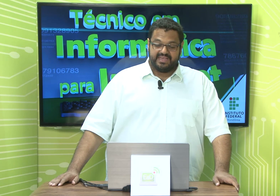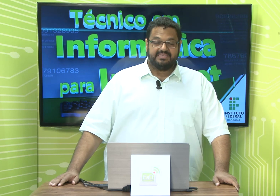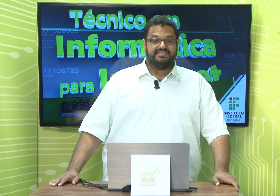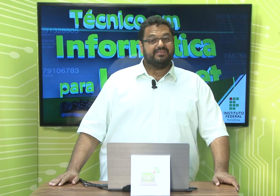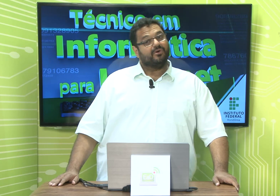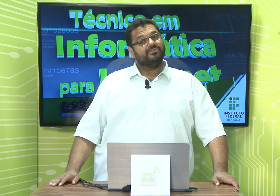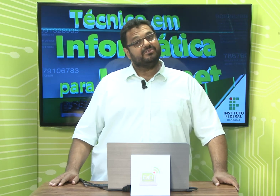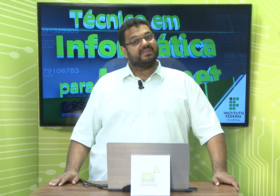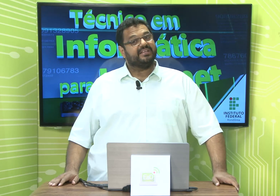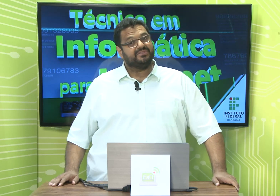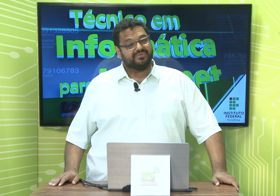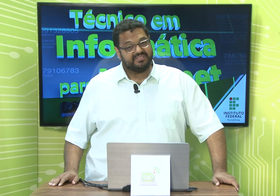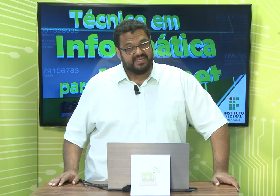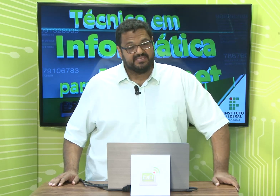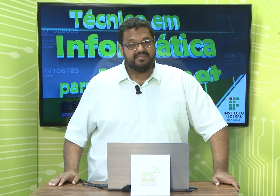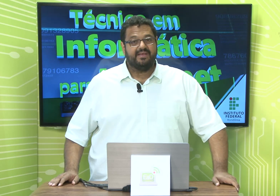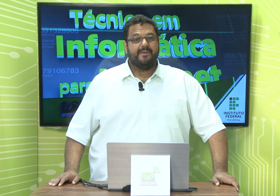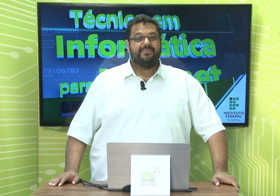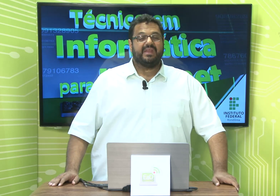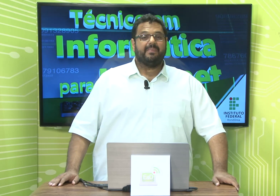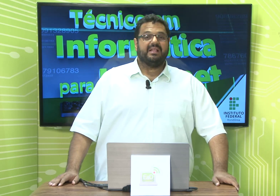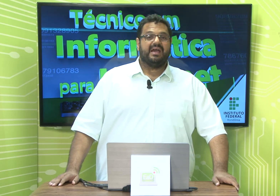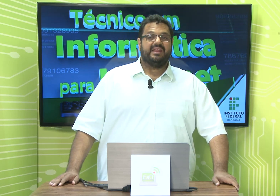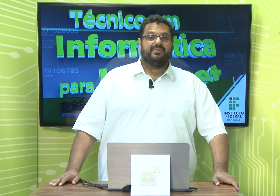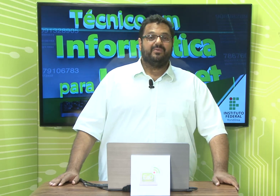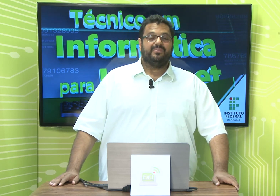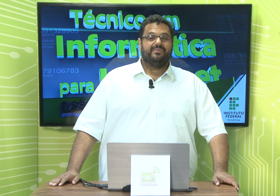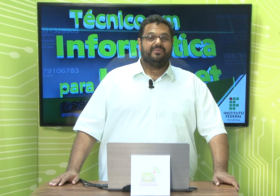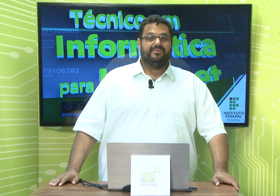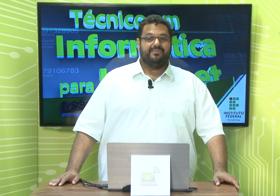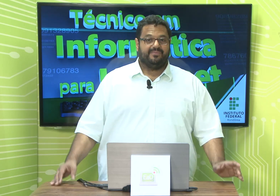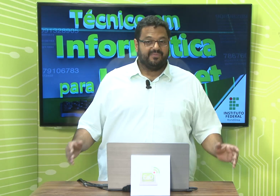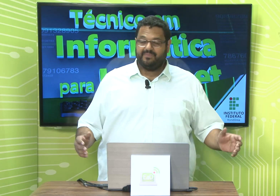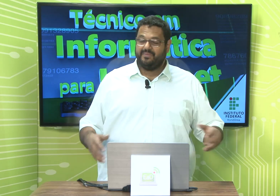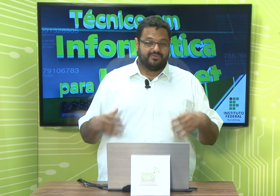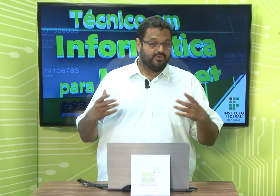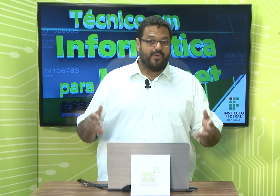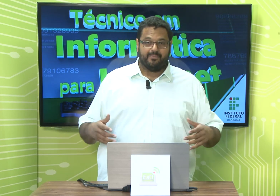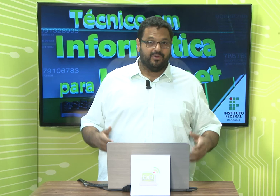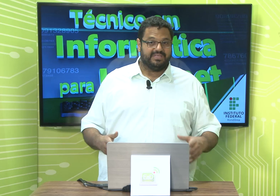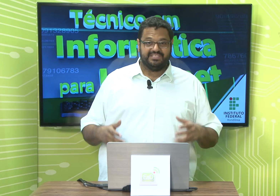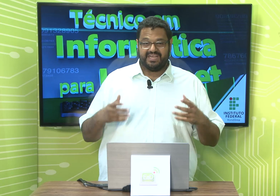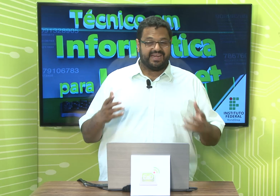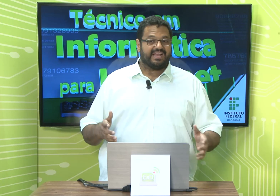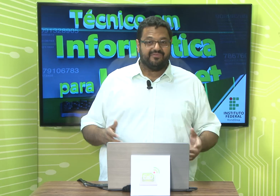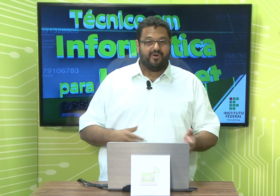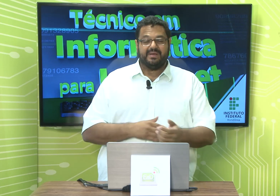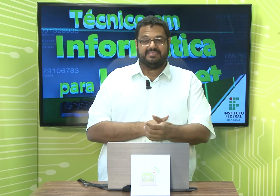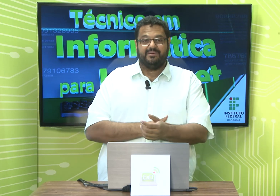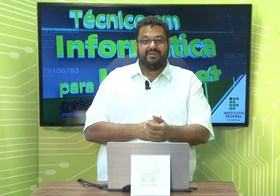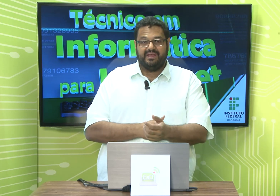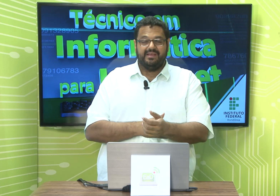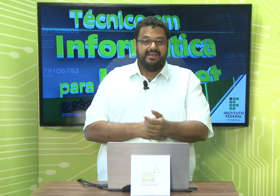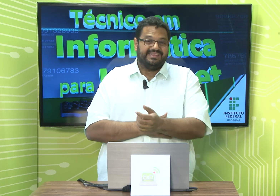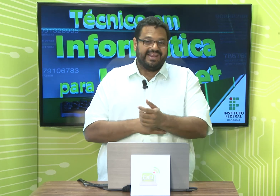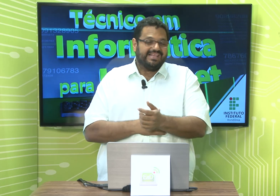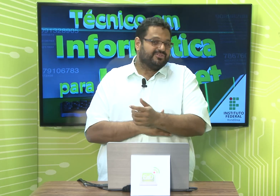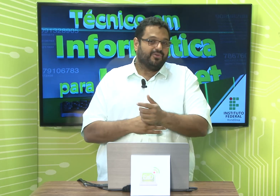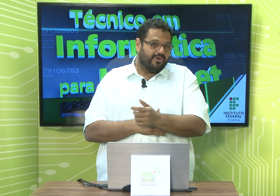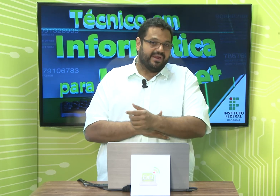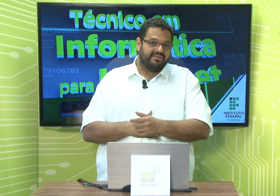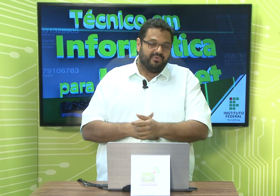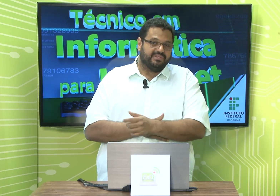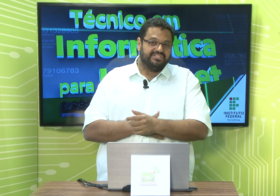não esqueça de todos os sites de vocês trabalharem com... Som é importante, agrega informação, né?